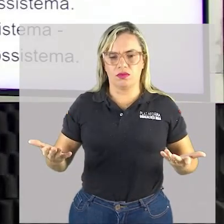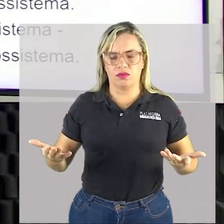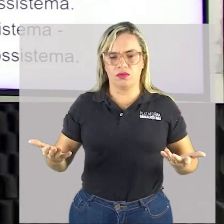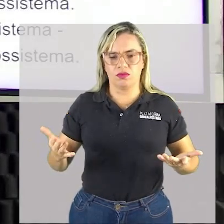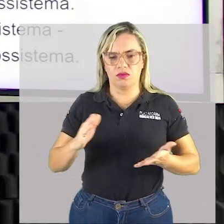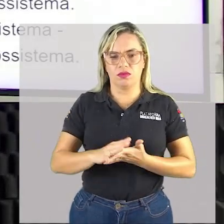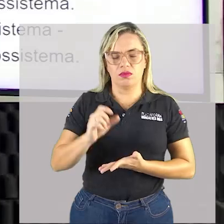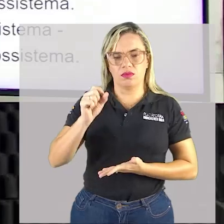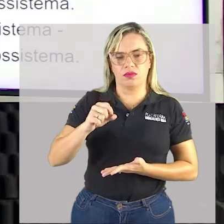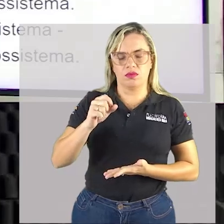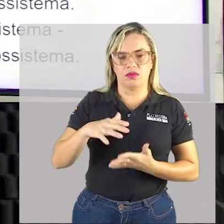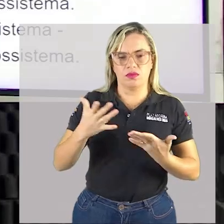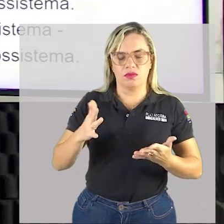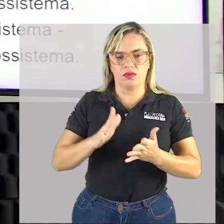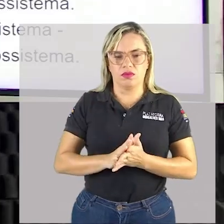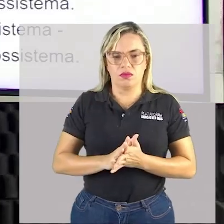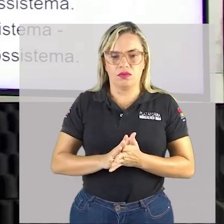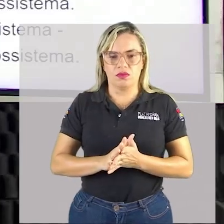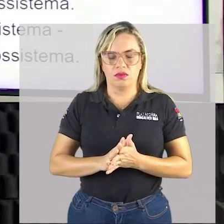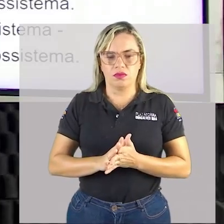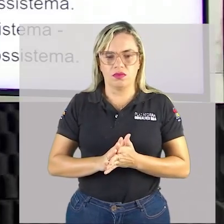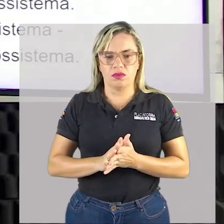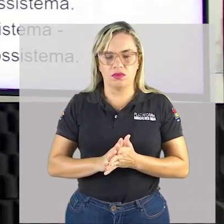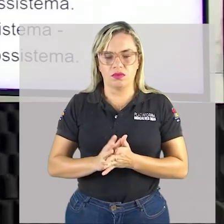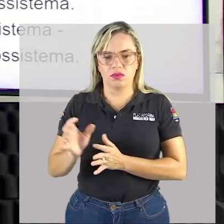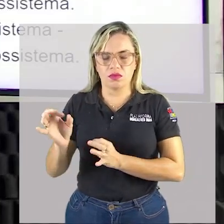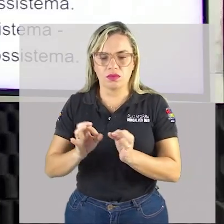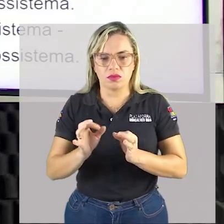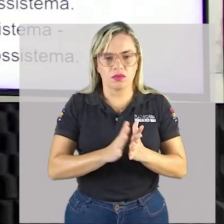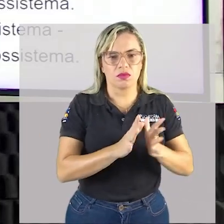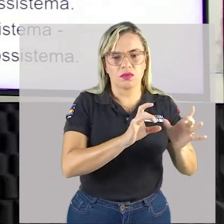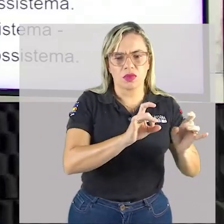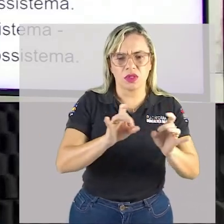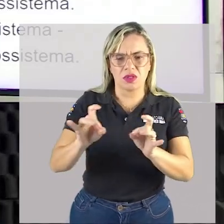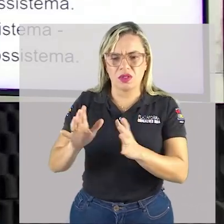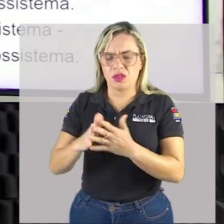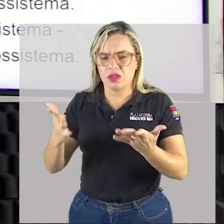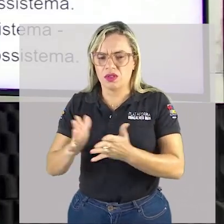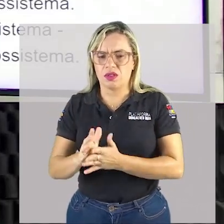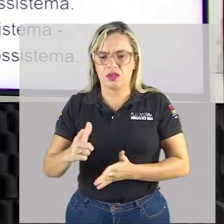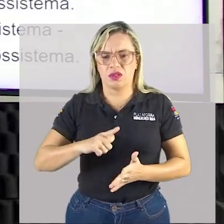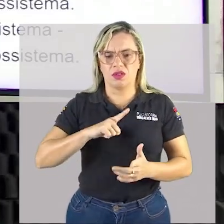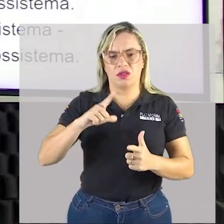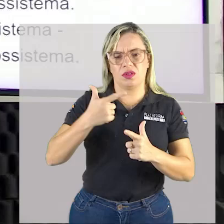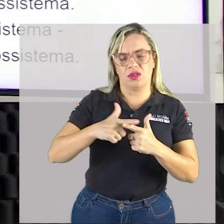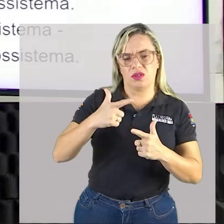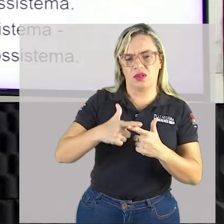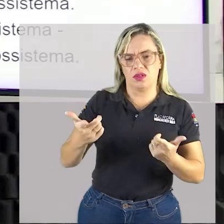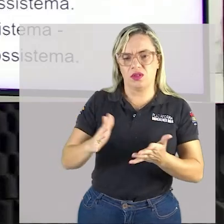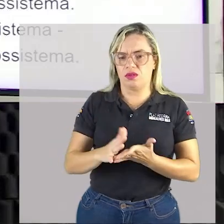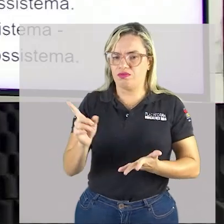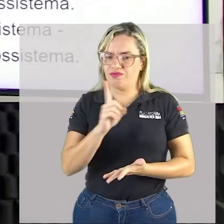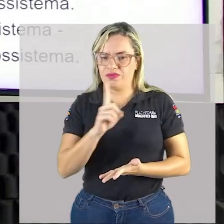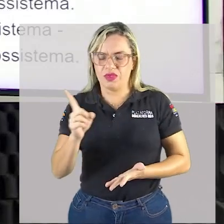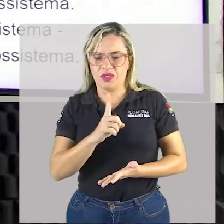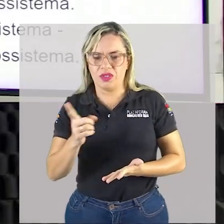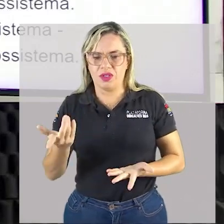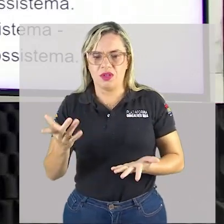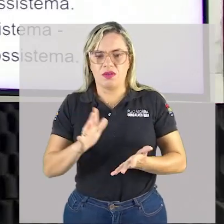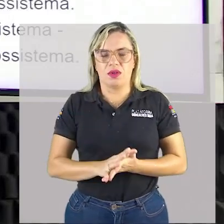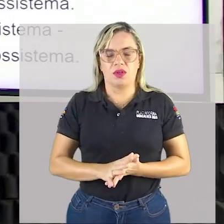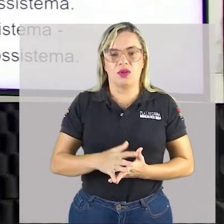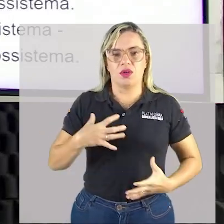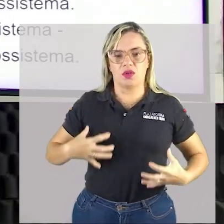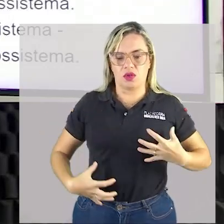tecido, não, aqui já teve um problema, né? Porque para eu ter o órgão, eu tenho que ter tecidos formados